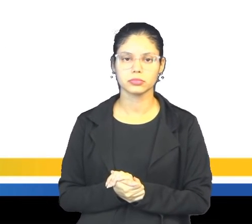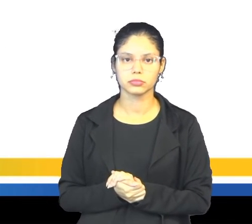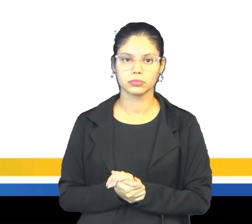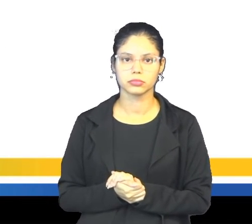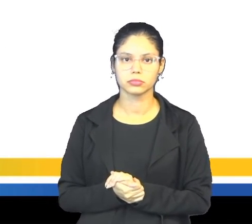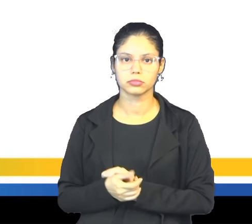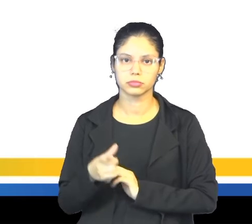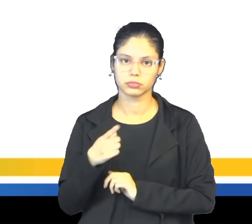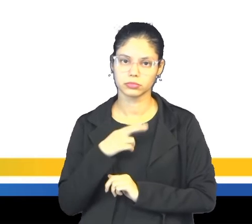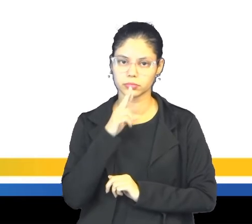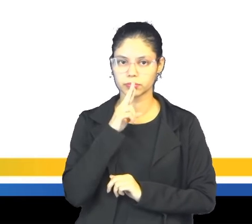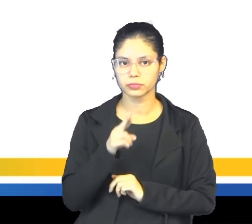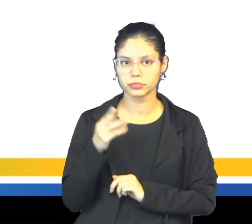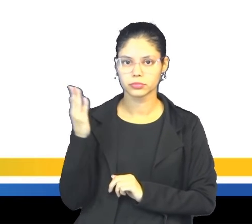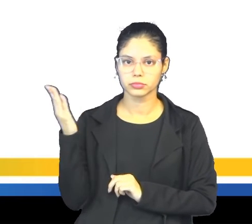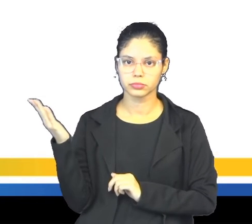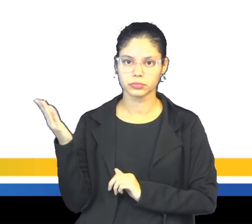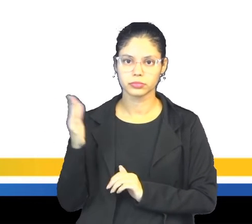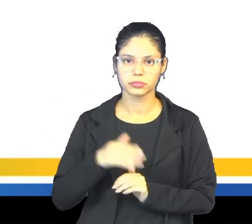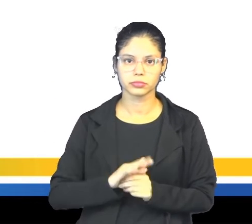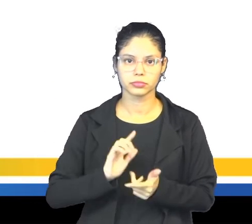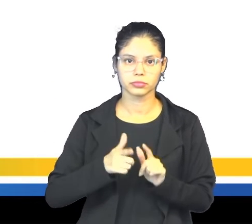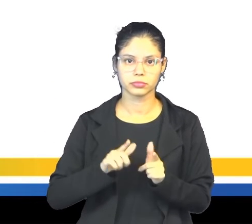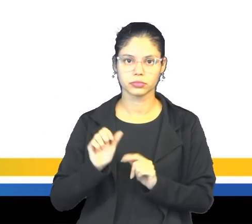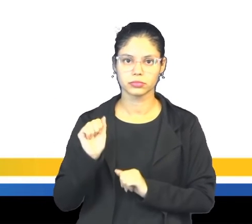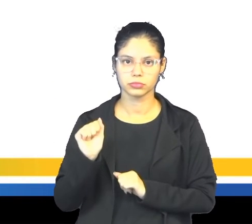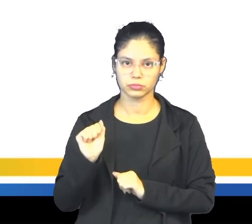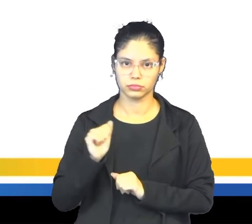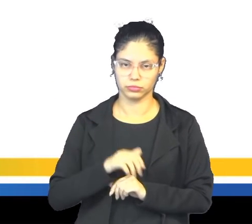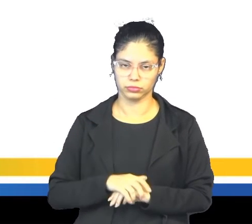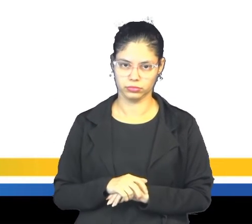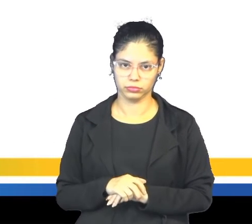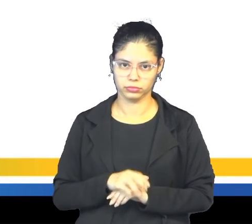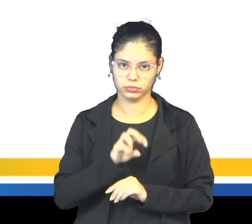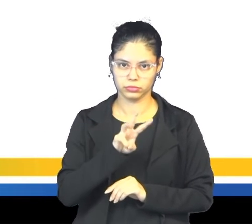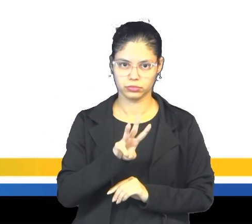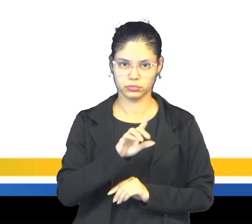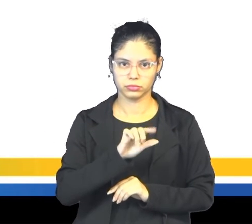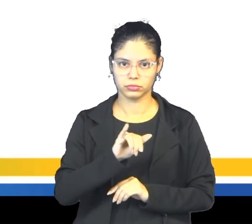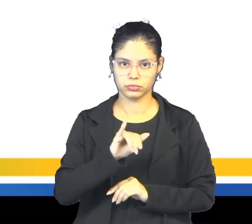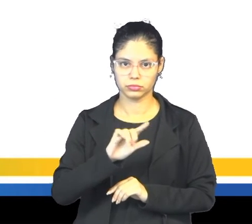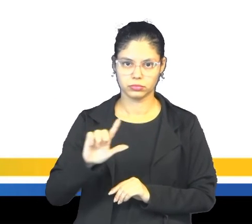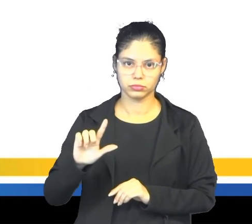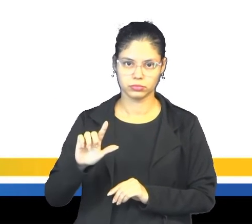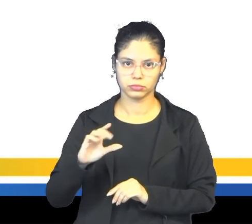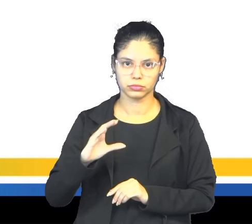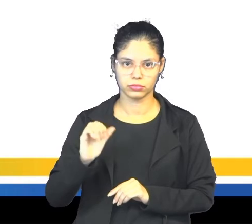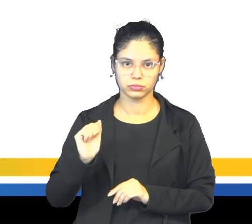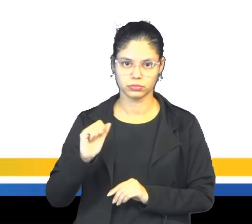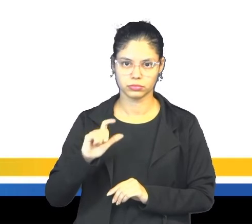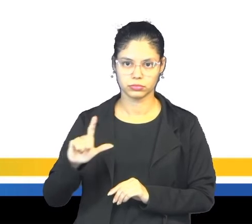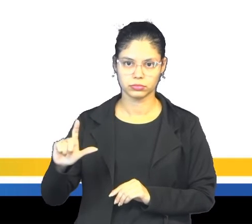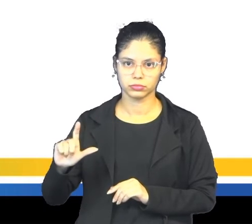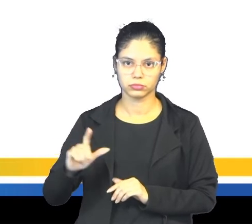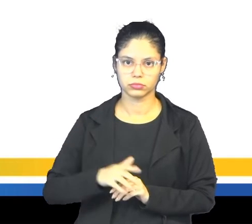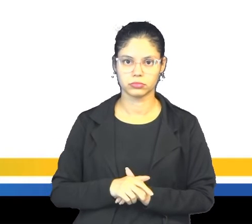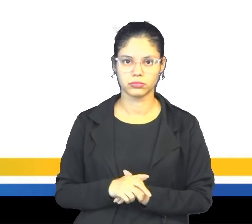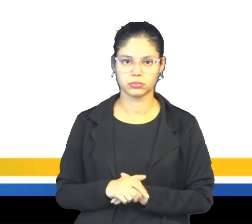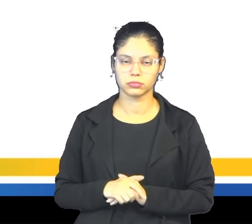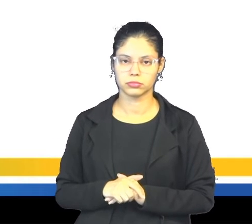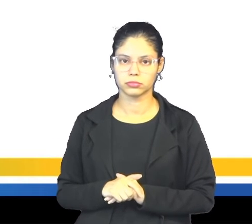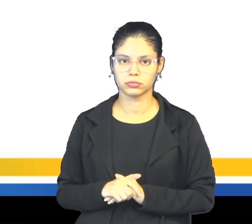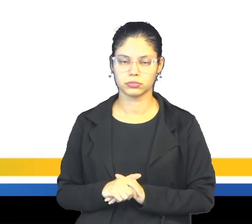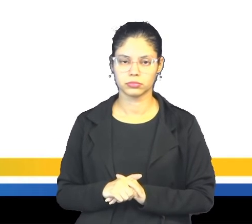Nós temos ali a resposta. Na letra A, if I arrive late, I will call you. Se eu chegar tarde, eu